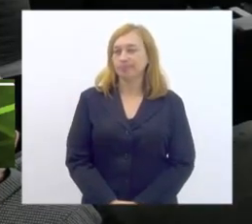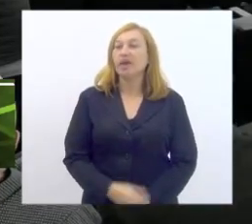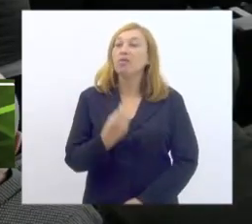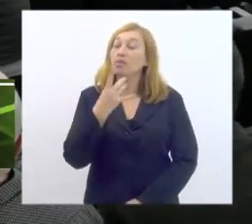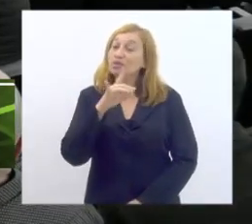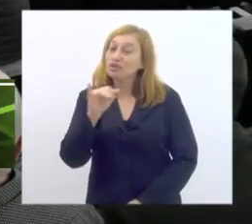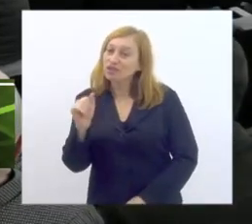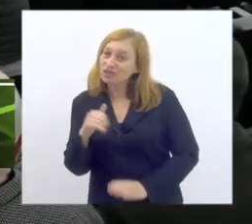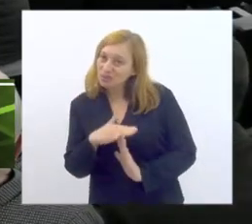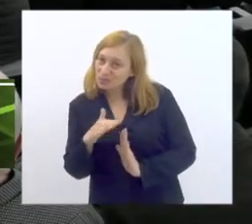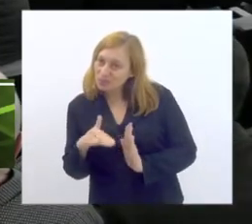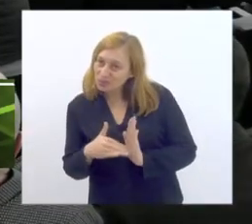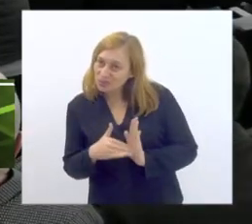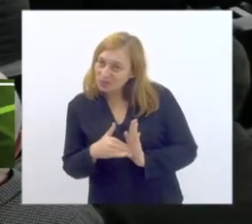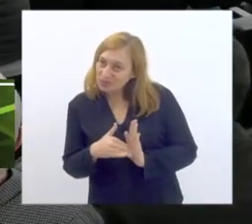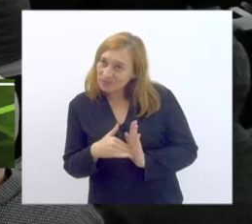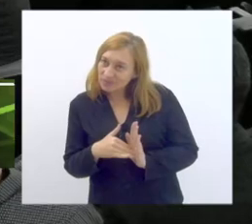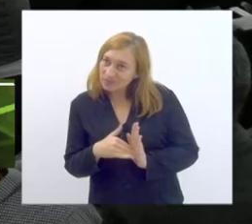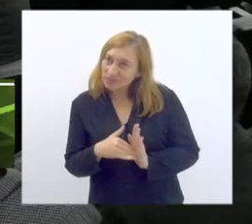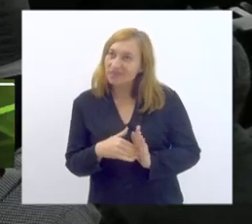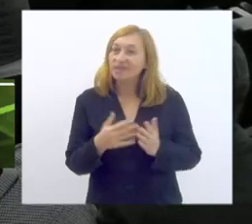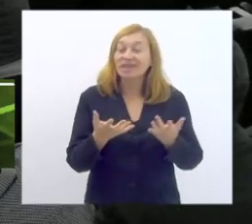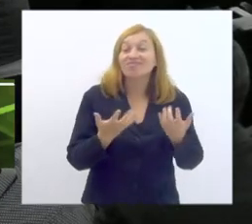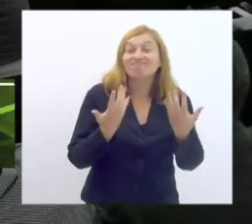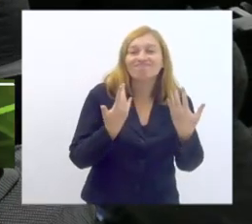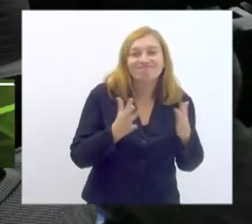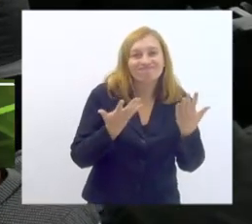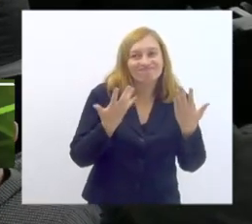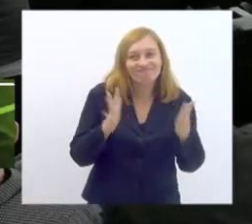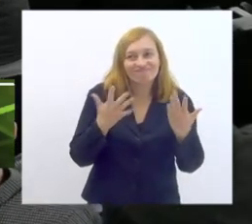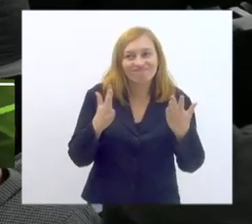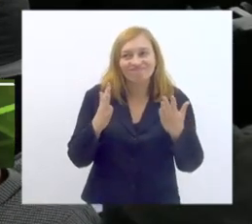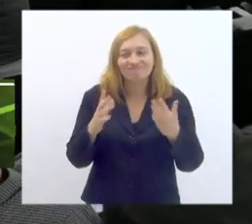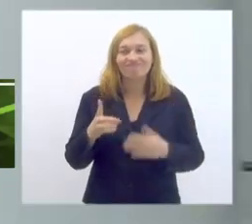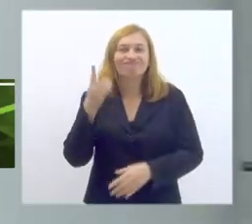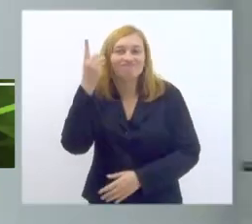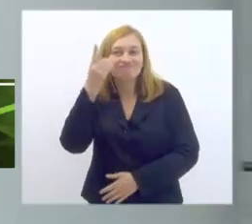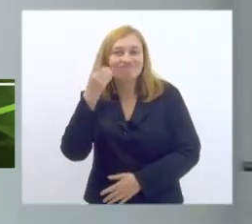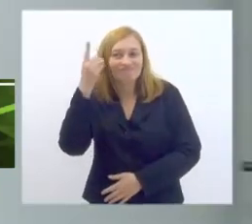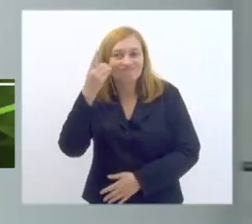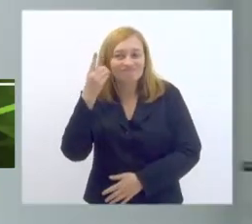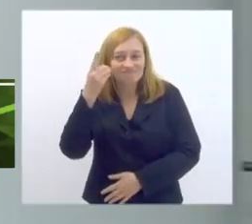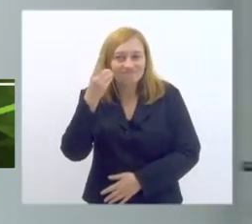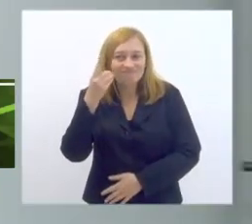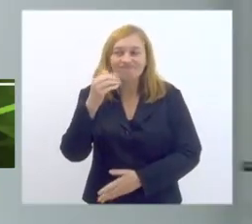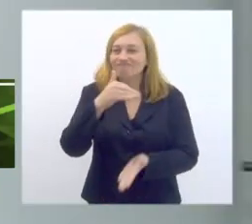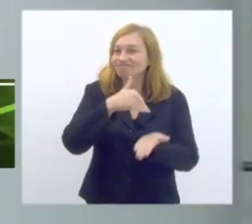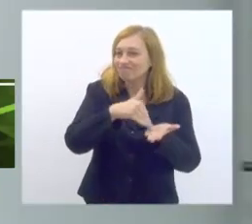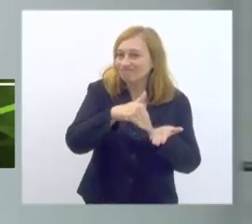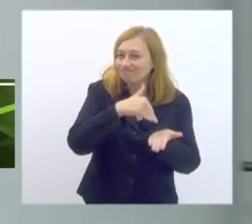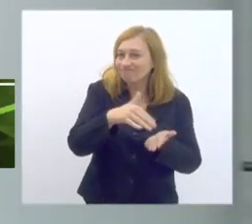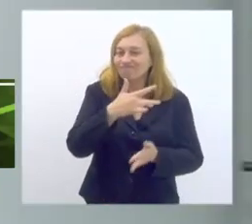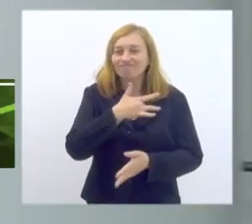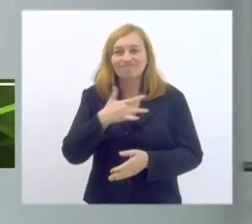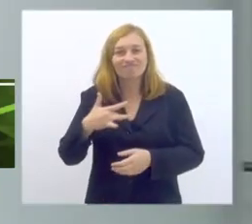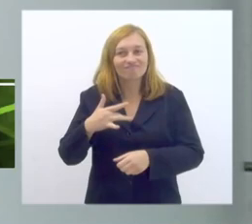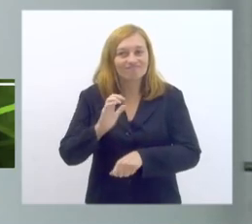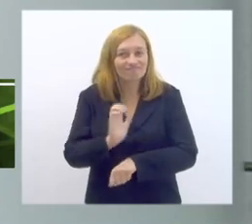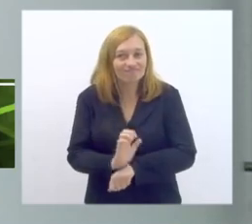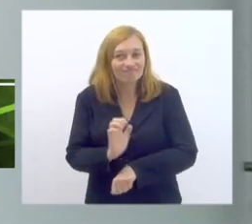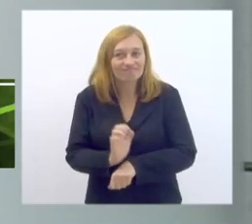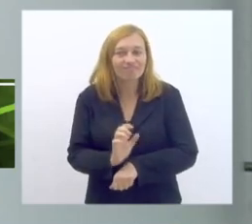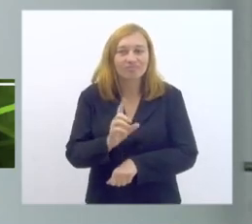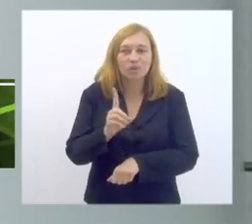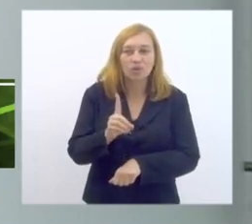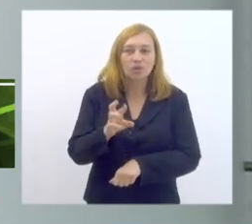Bom dia a todos. Quero saudar o deputado, quero saudar o secretário de Saúde do Estado, doutor